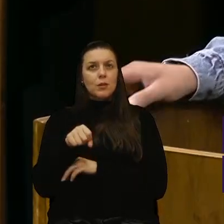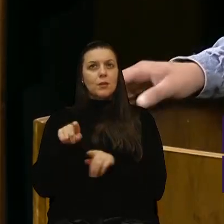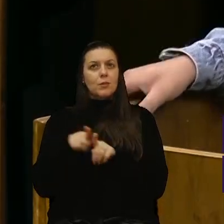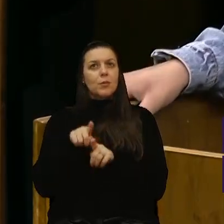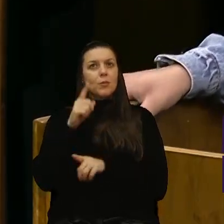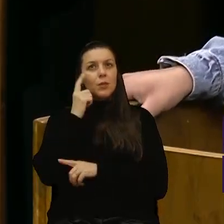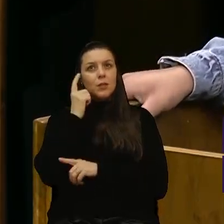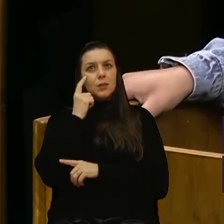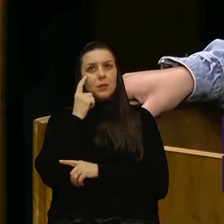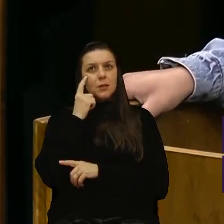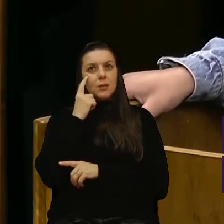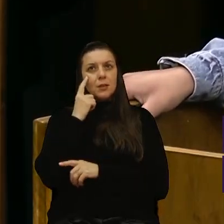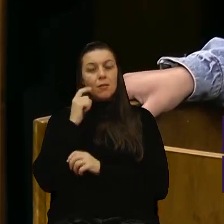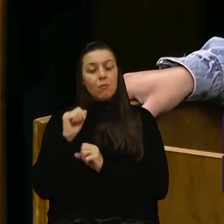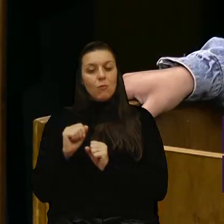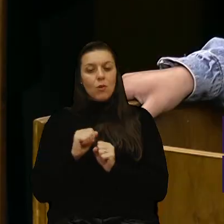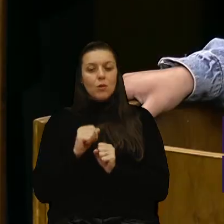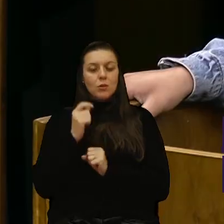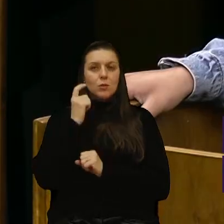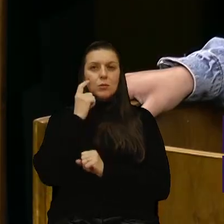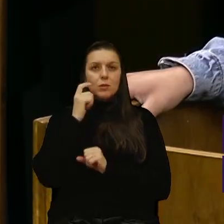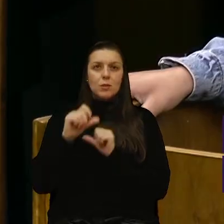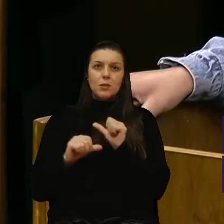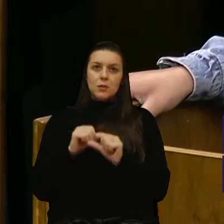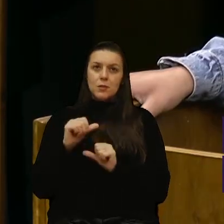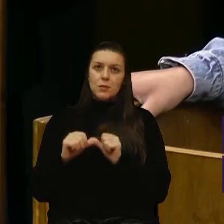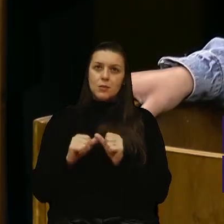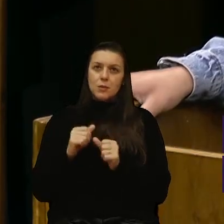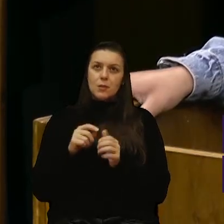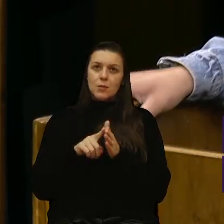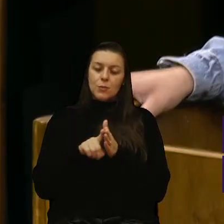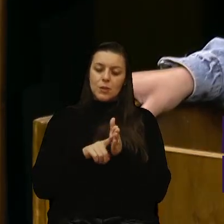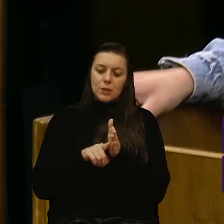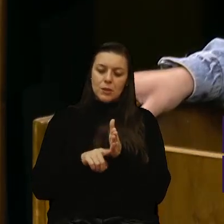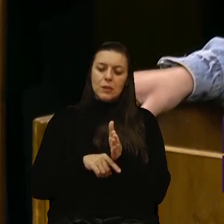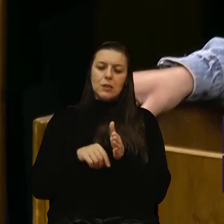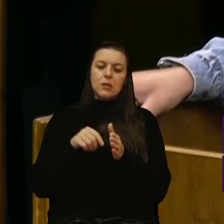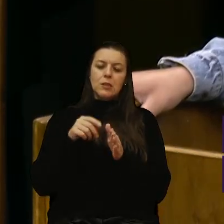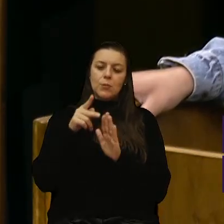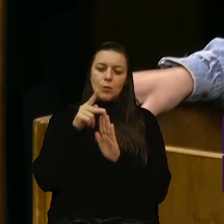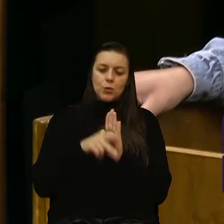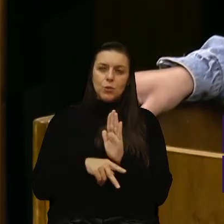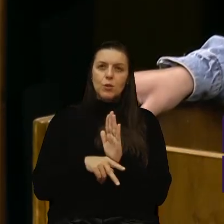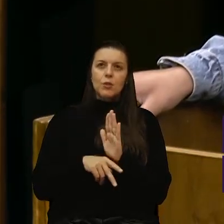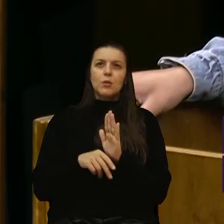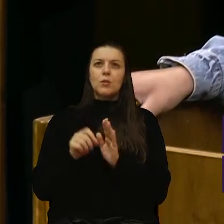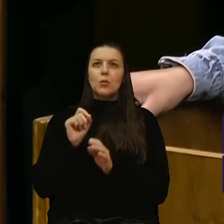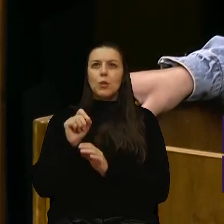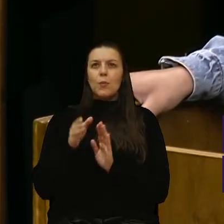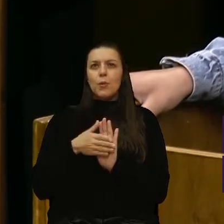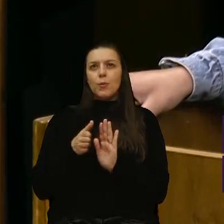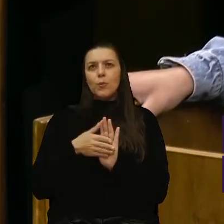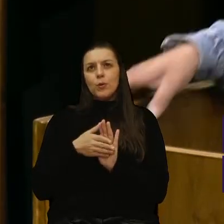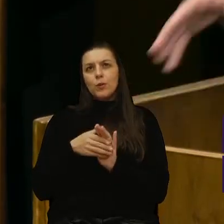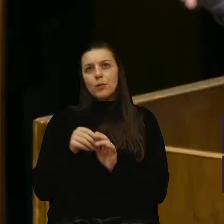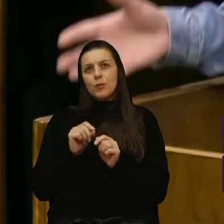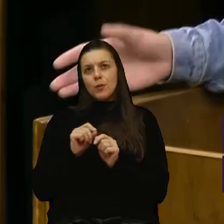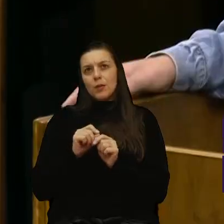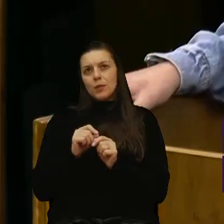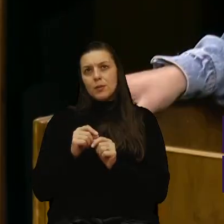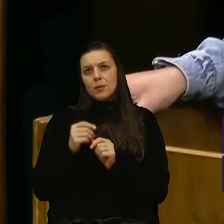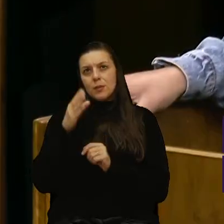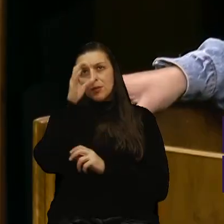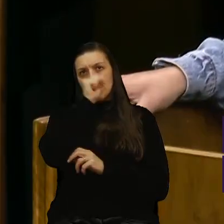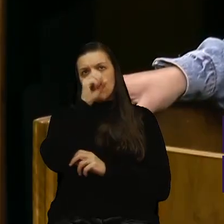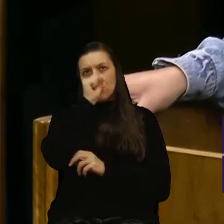pensar em como a gente pode transformar. E eu acho que as pesquisas, os projetos, o que você propõe que a gente busque e